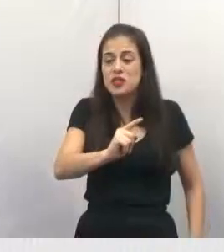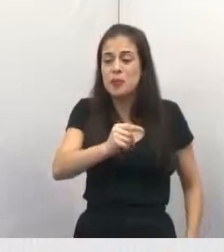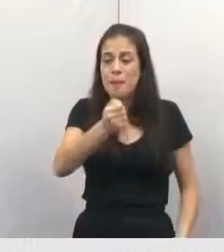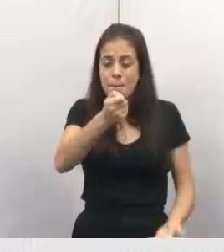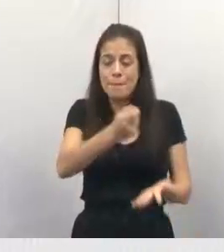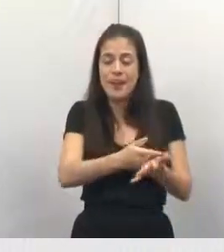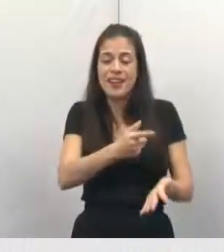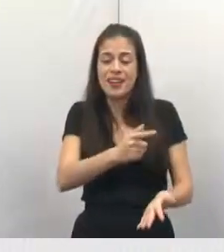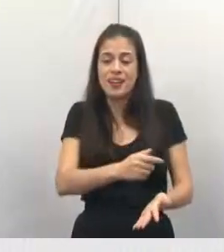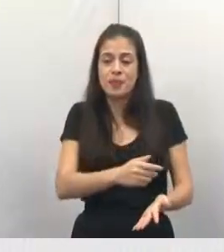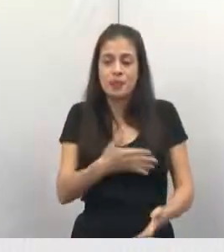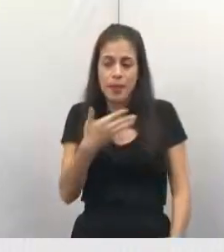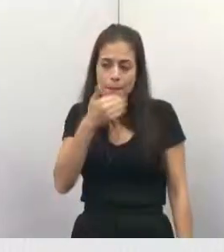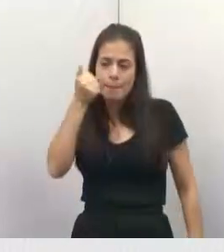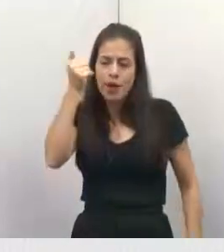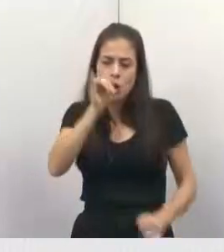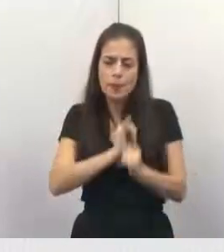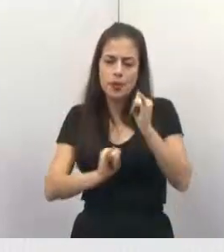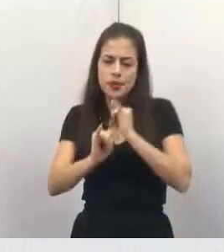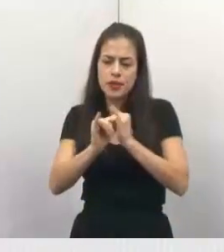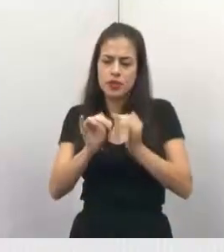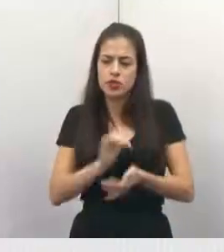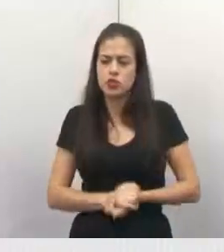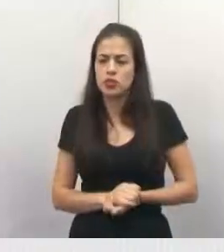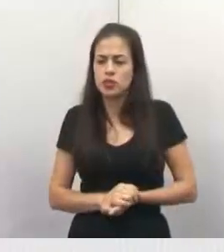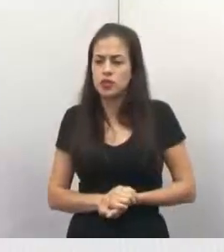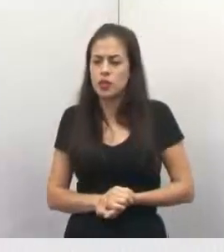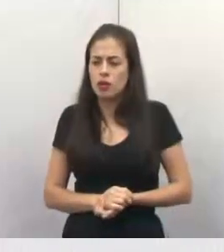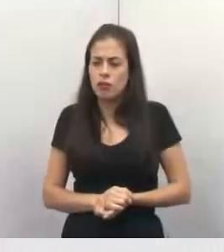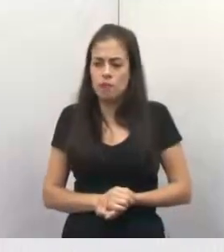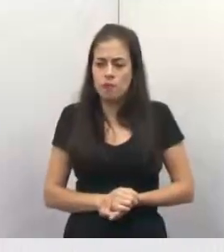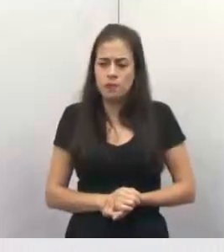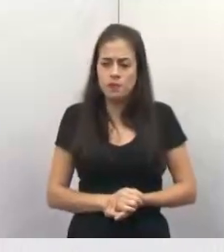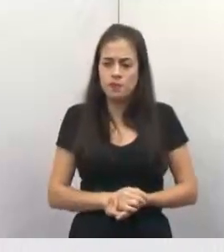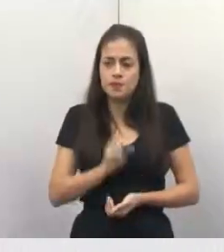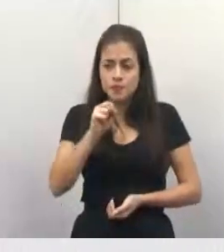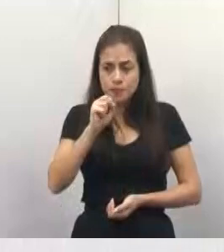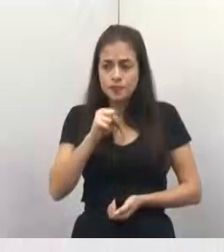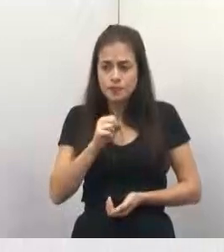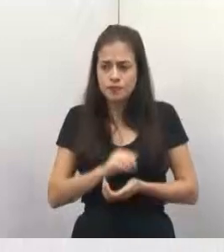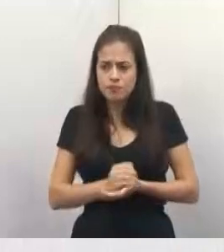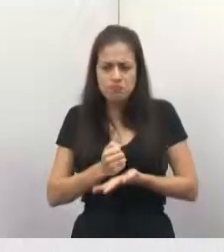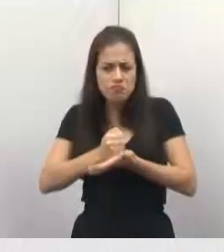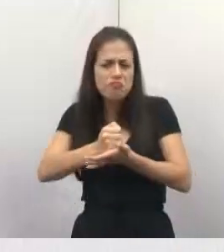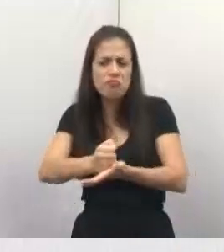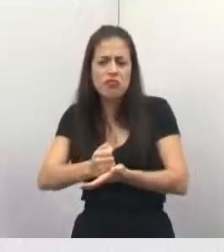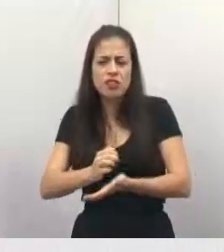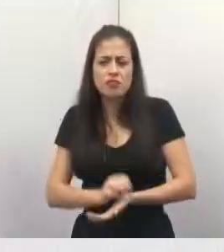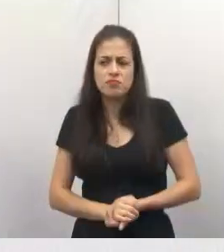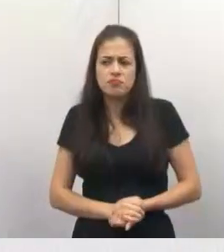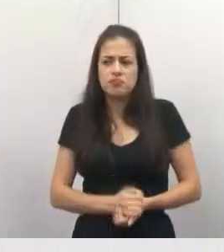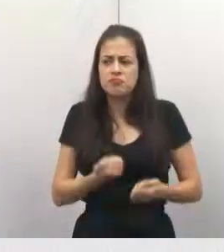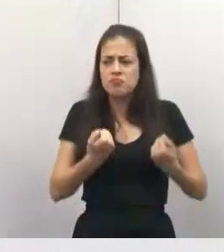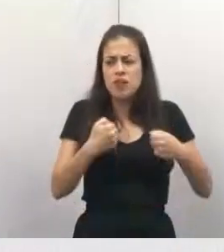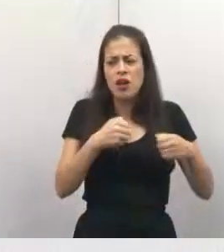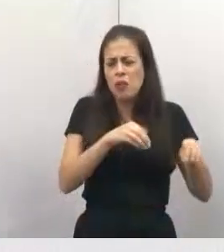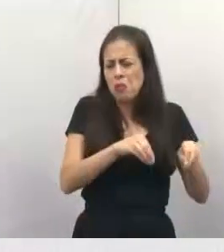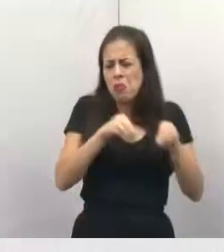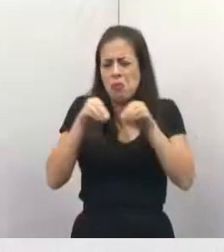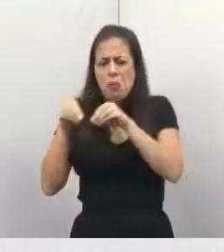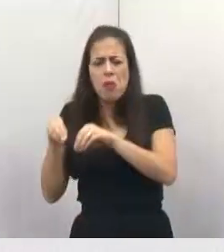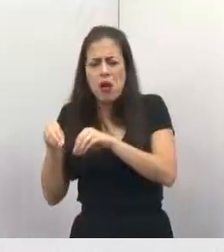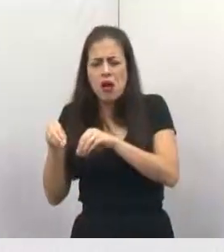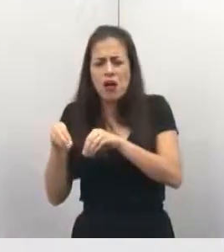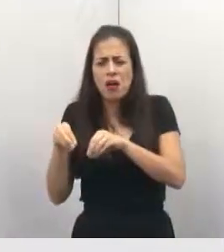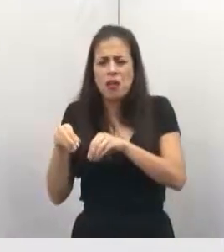melhor essa forma. Sim. Vai ajudar, se eu não, que nem ela falou, se eu não preciso me deslocar até um lugar para